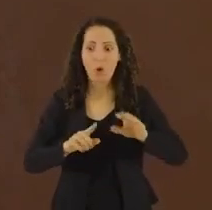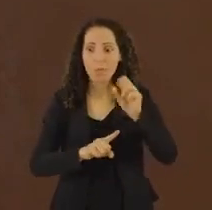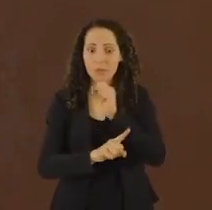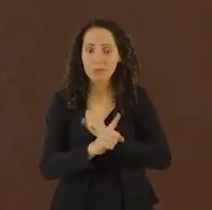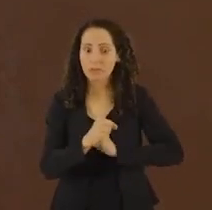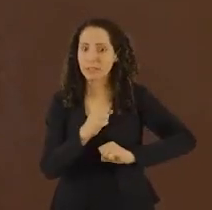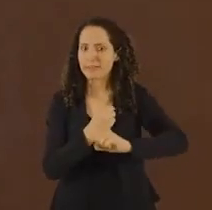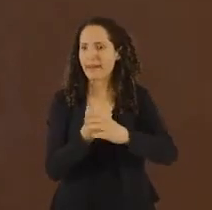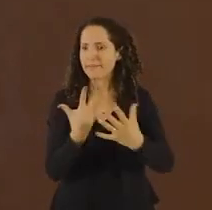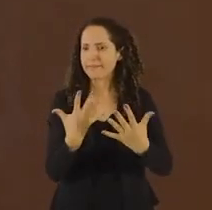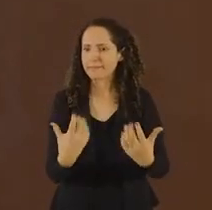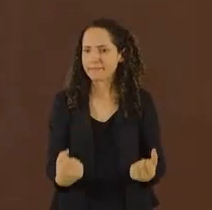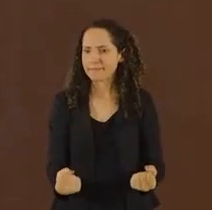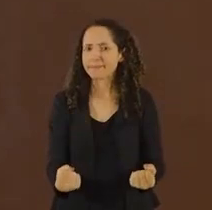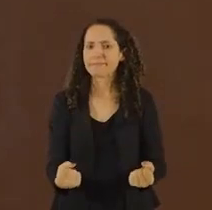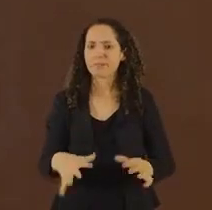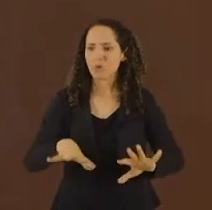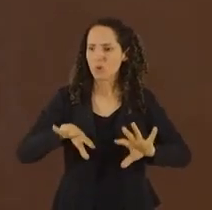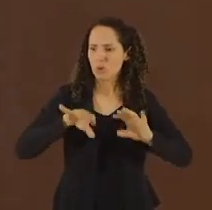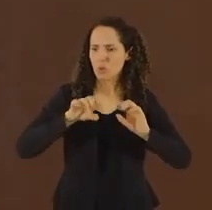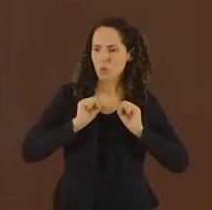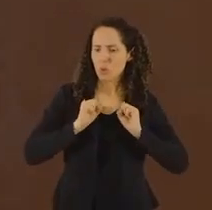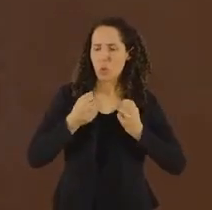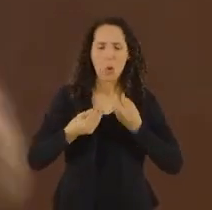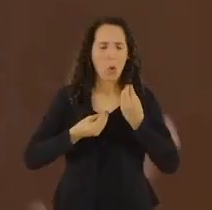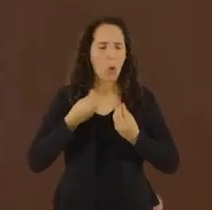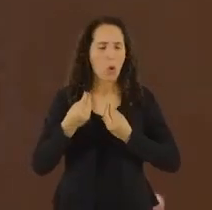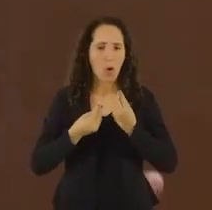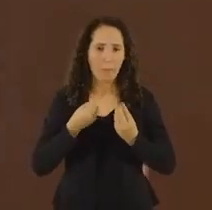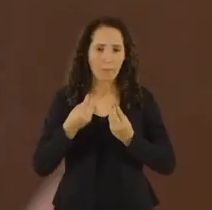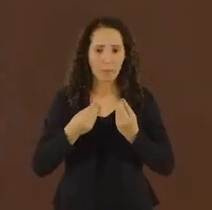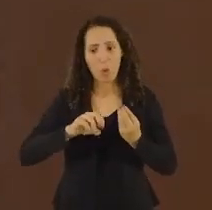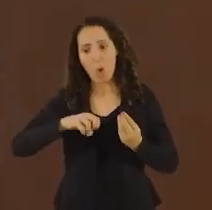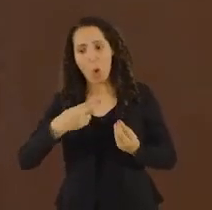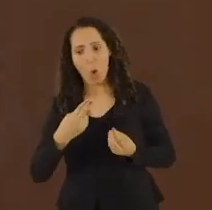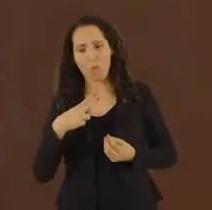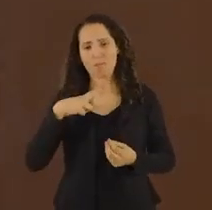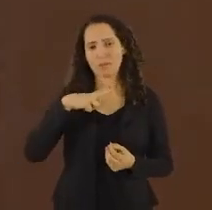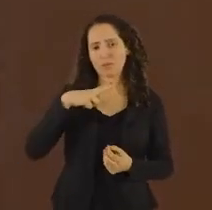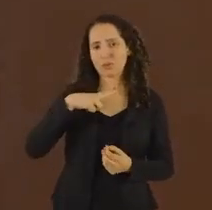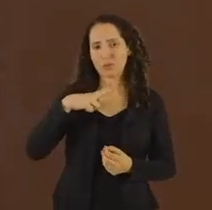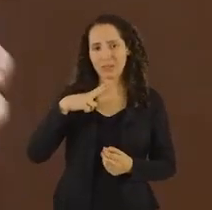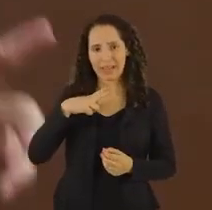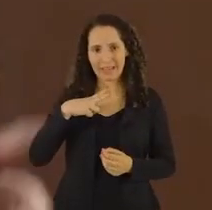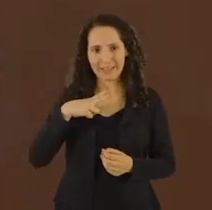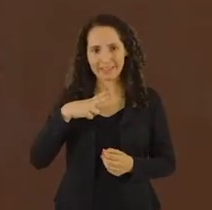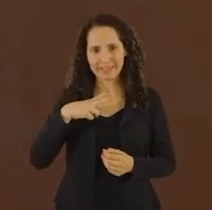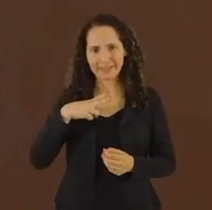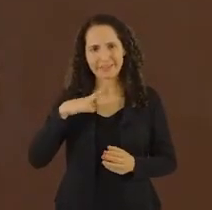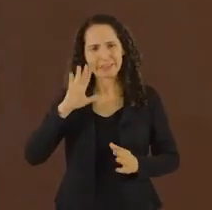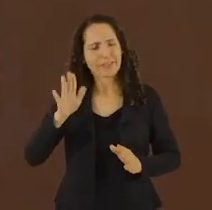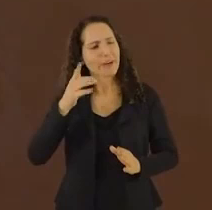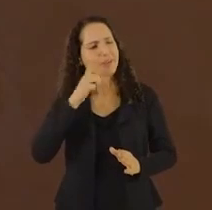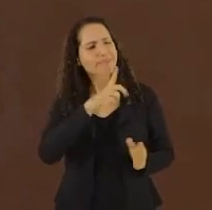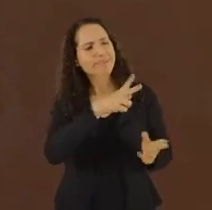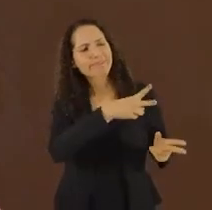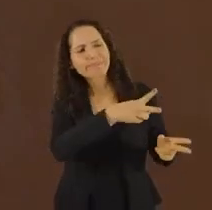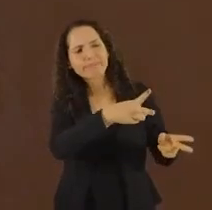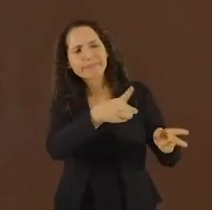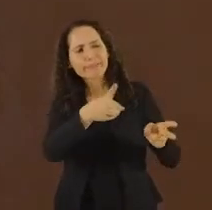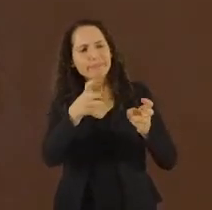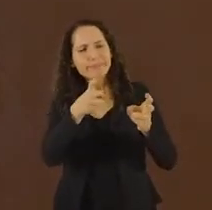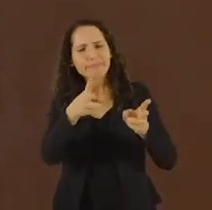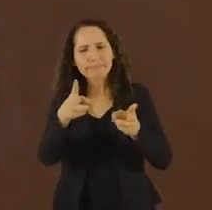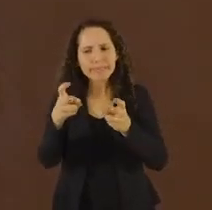e como esse trauma vai atuar é individualmente já é possível ter algumas percepções